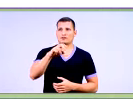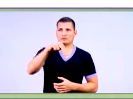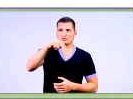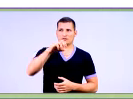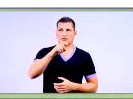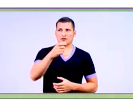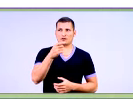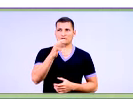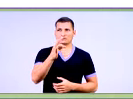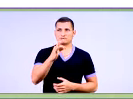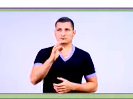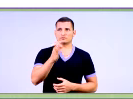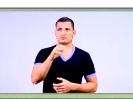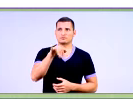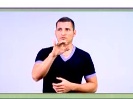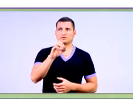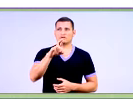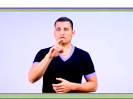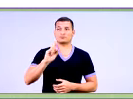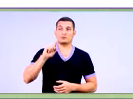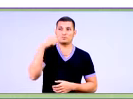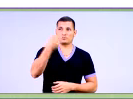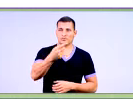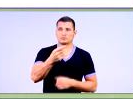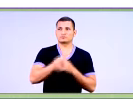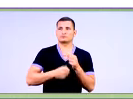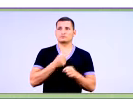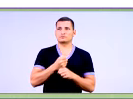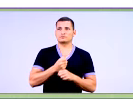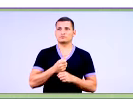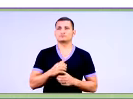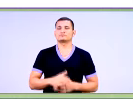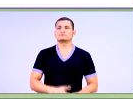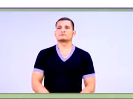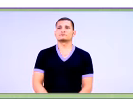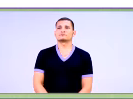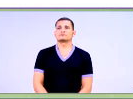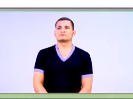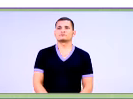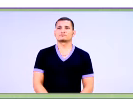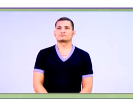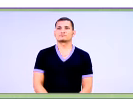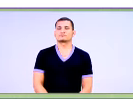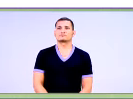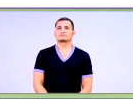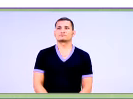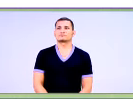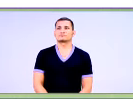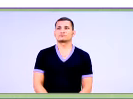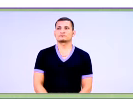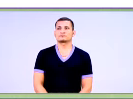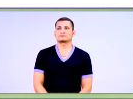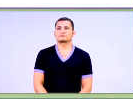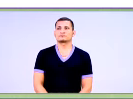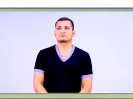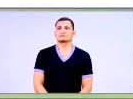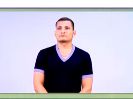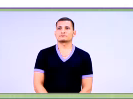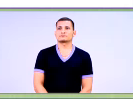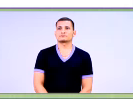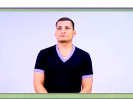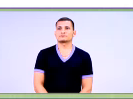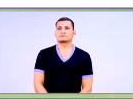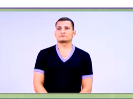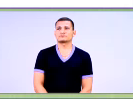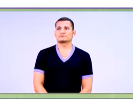próximo, próximo ano. Então, my sister won't travel to